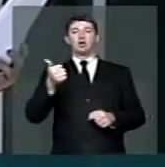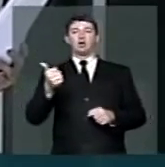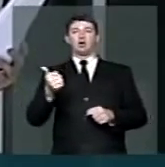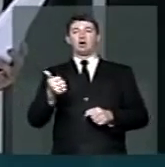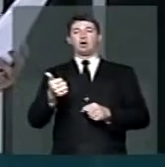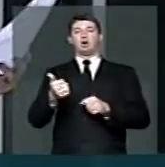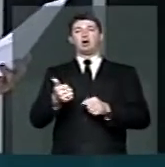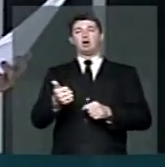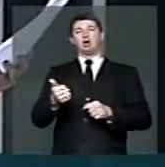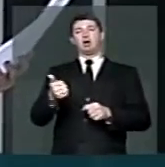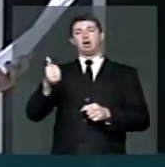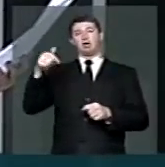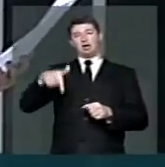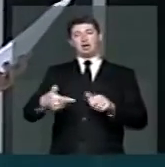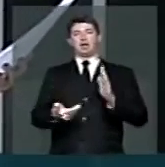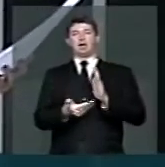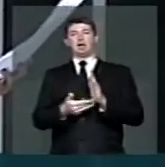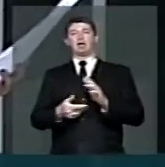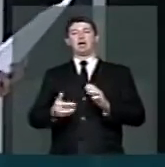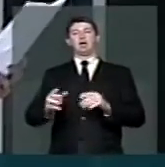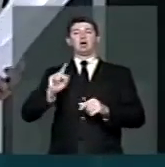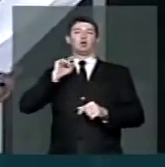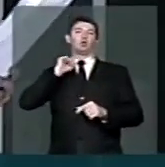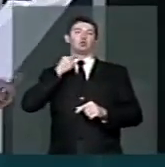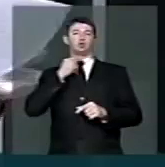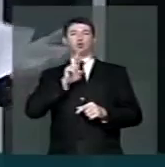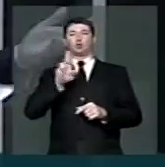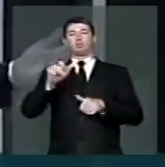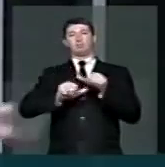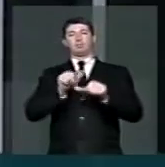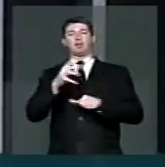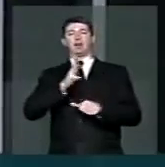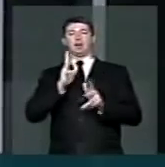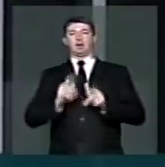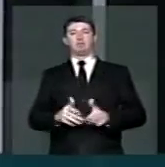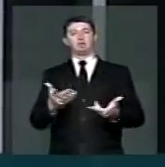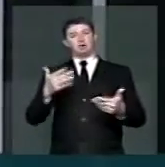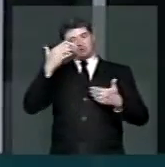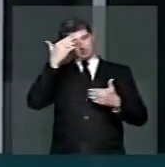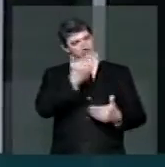imagem pública desta casa. Então, senhor presidente, quero agradecer a Vossa Excelência o tempo